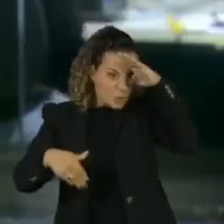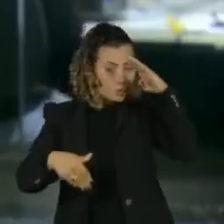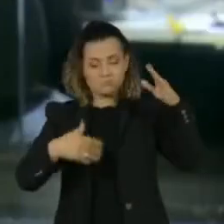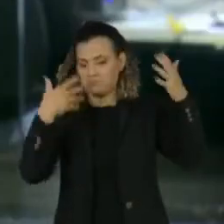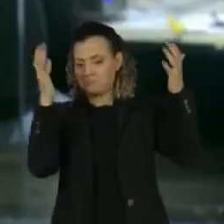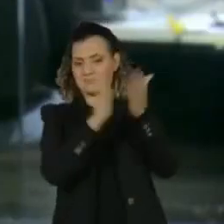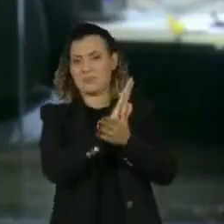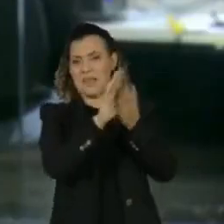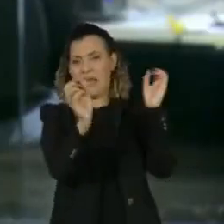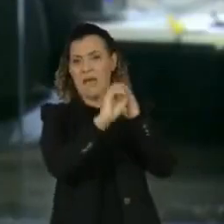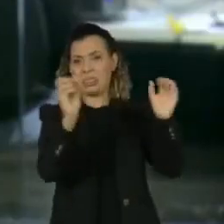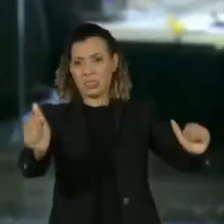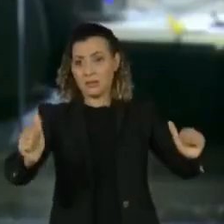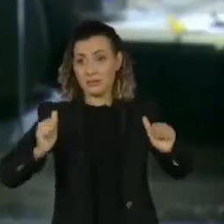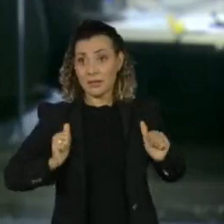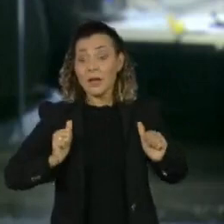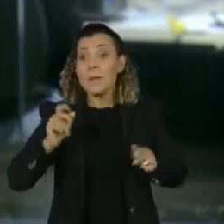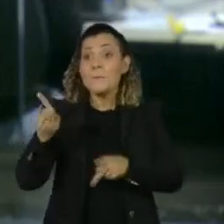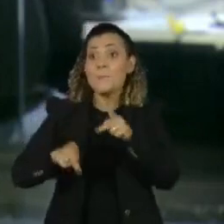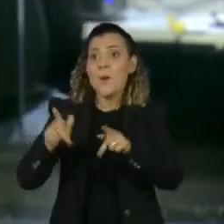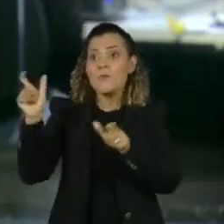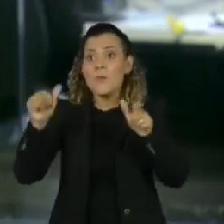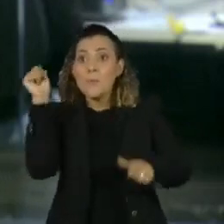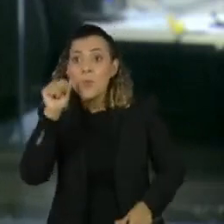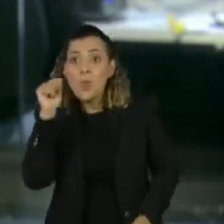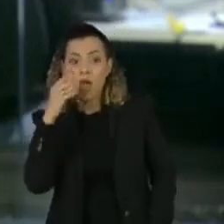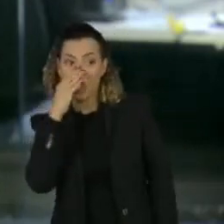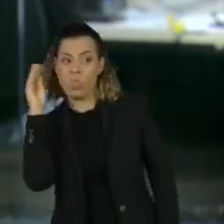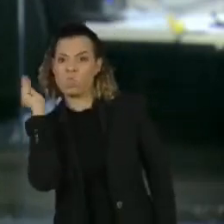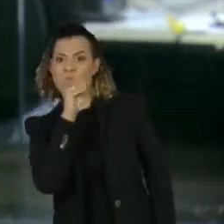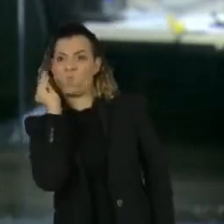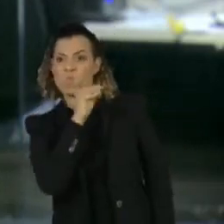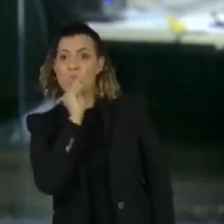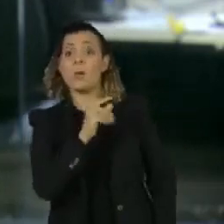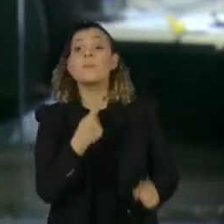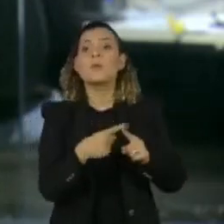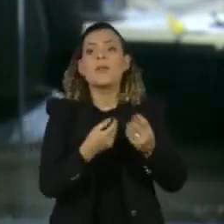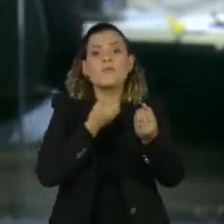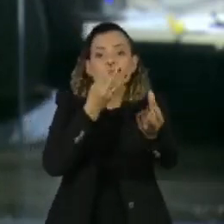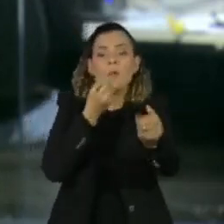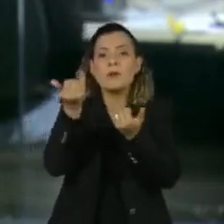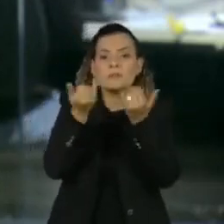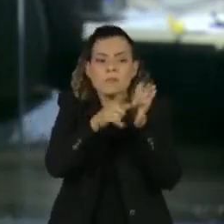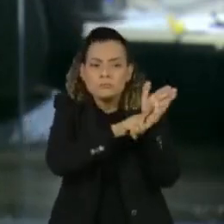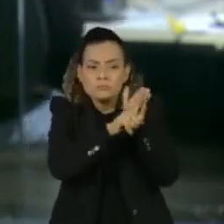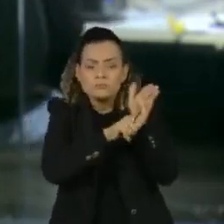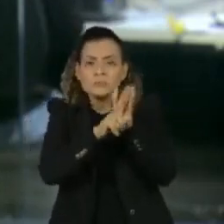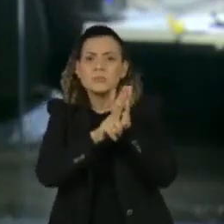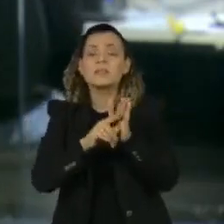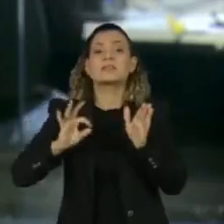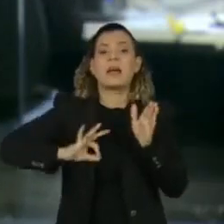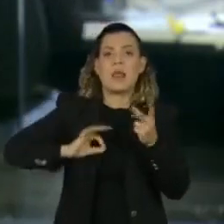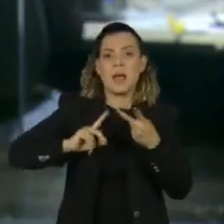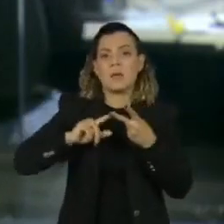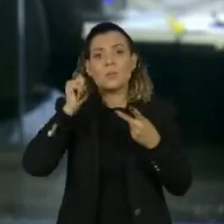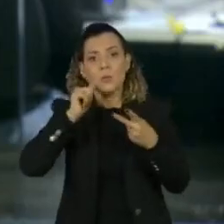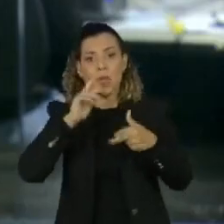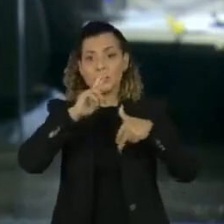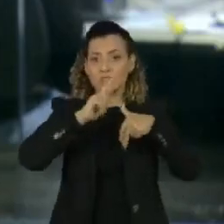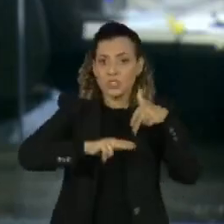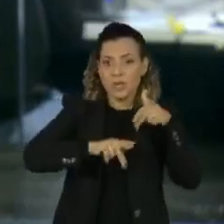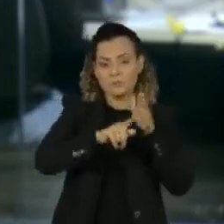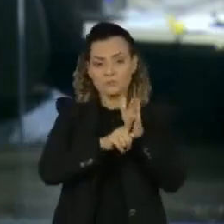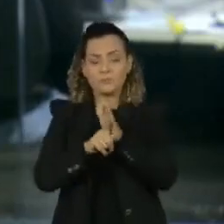A rejeição do público feminino ao presidente foi identificada pelo cruzamento dos dados de intenção de voto, renda e gênero da